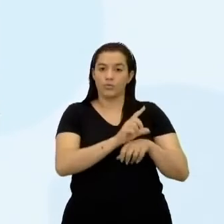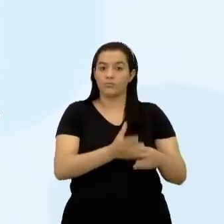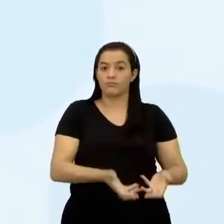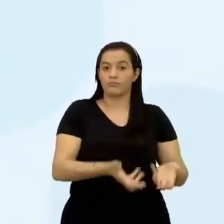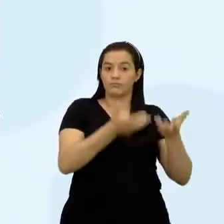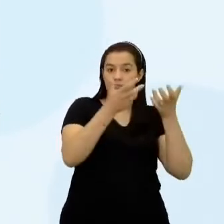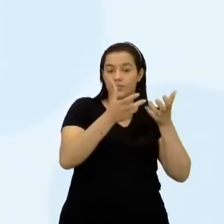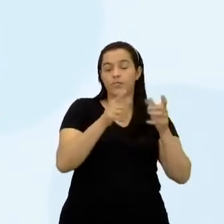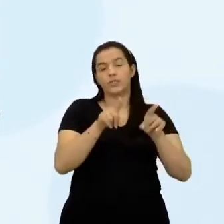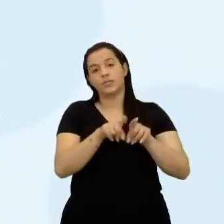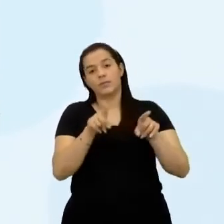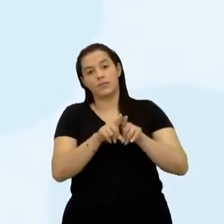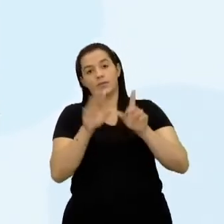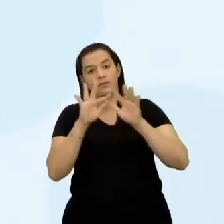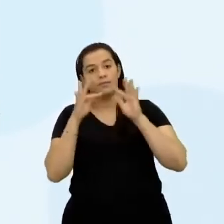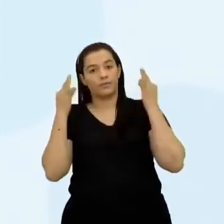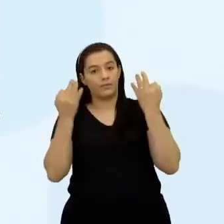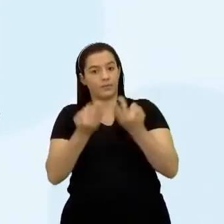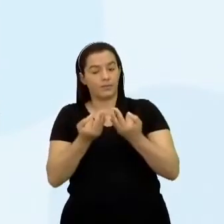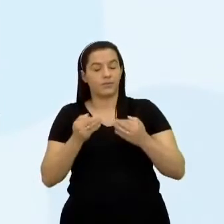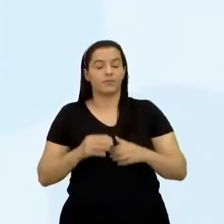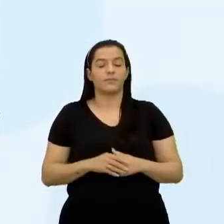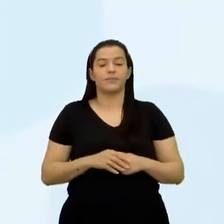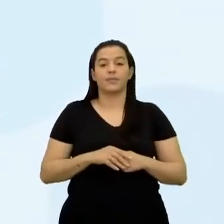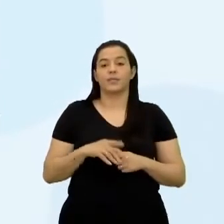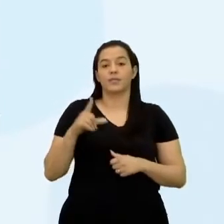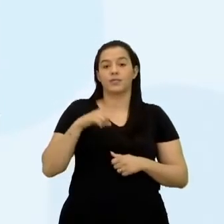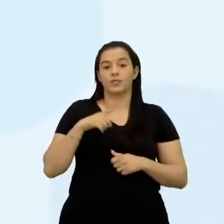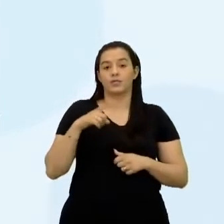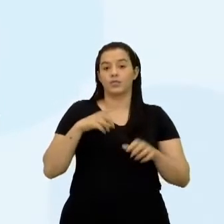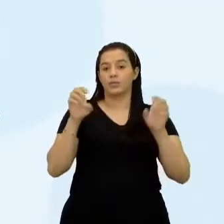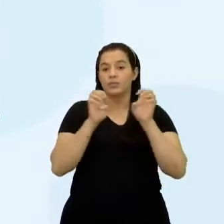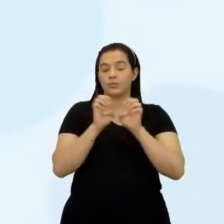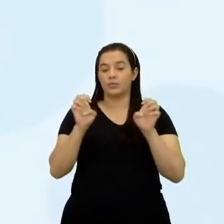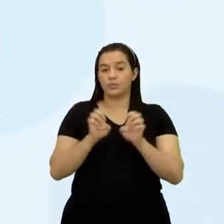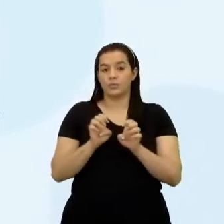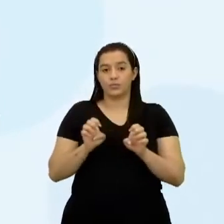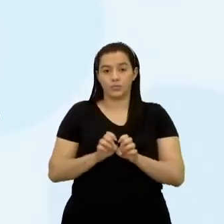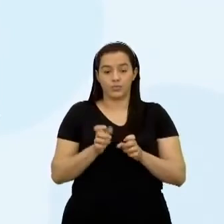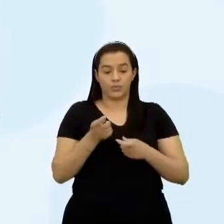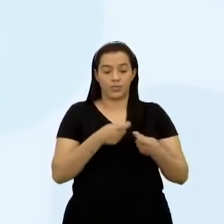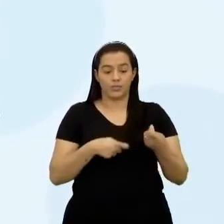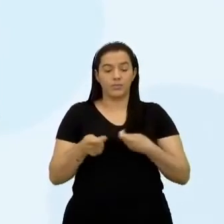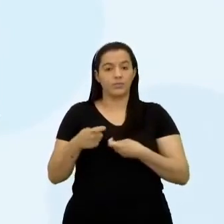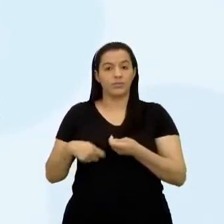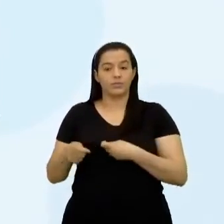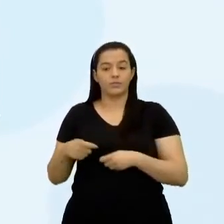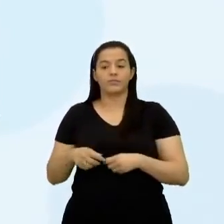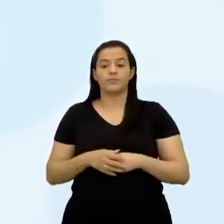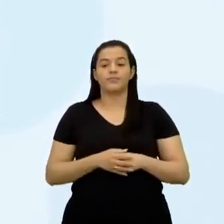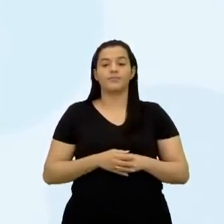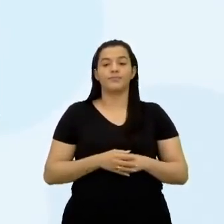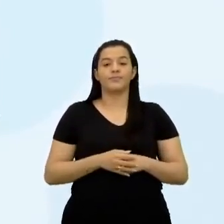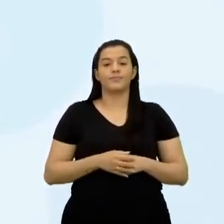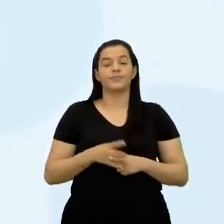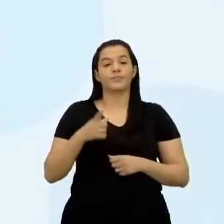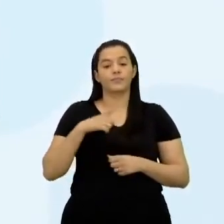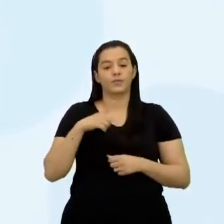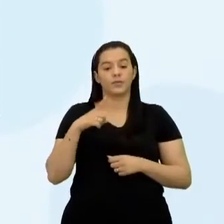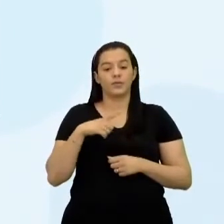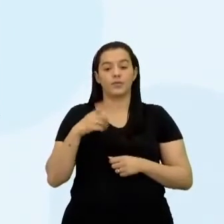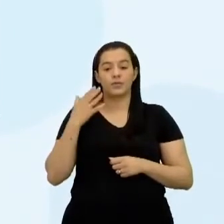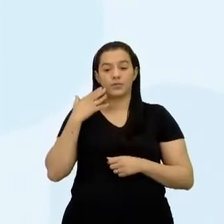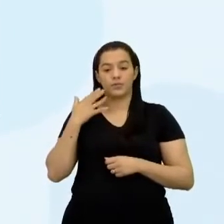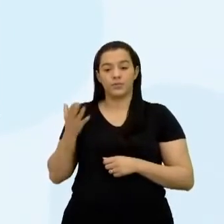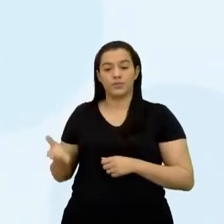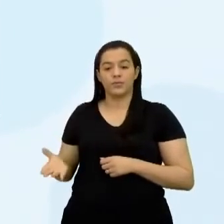seus parentes. Havia uma estrutura administrativa. Então, nós tínhamos ali um